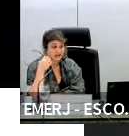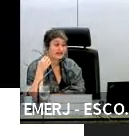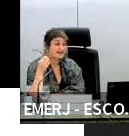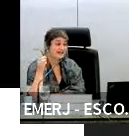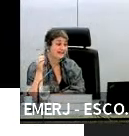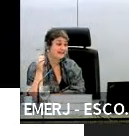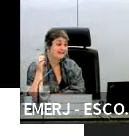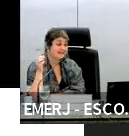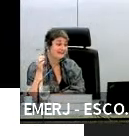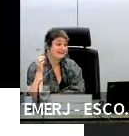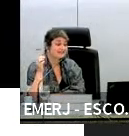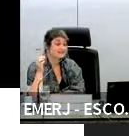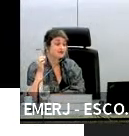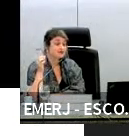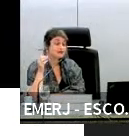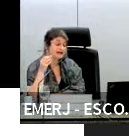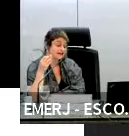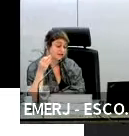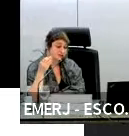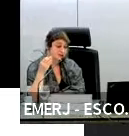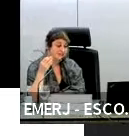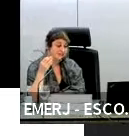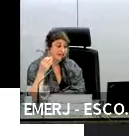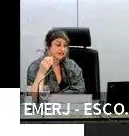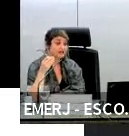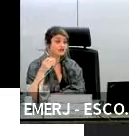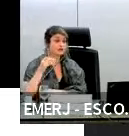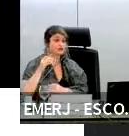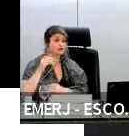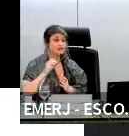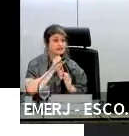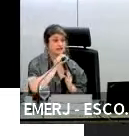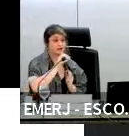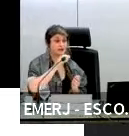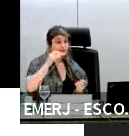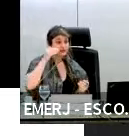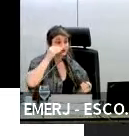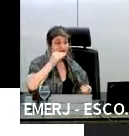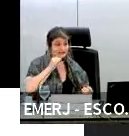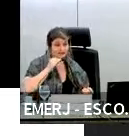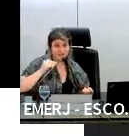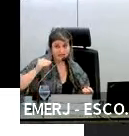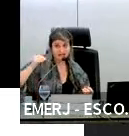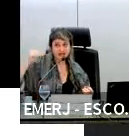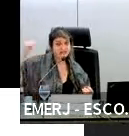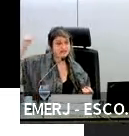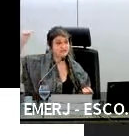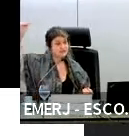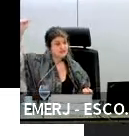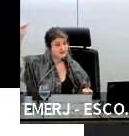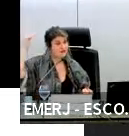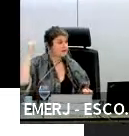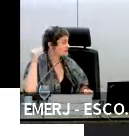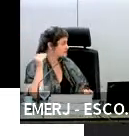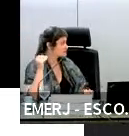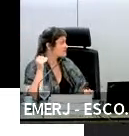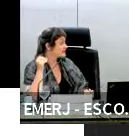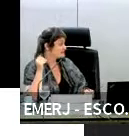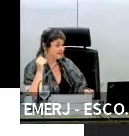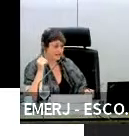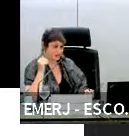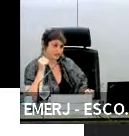violência. Em relação à escolaridade, também nos chamou a atenção, porque a demanda cresce à medida que aumenta